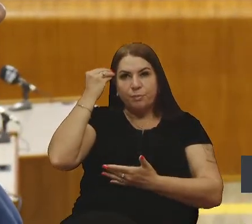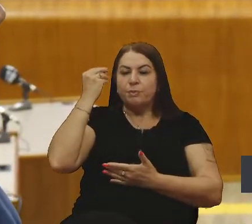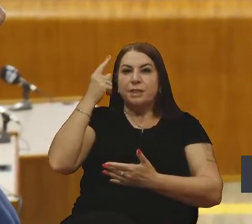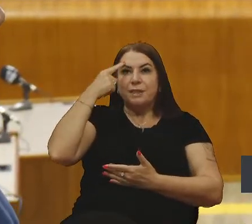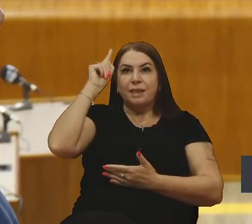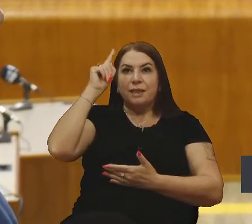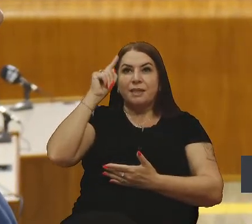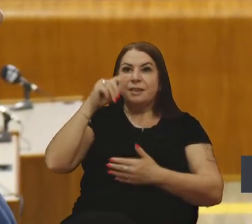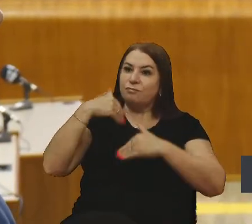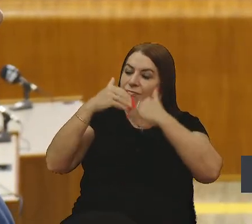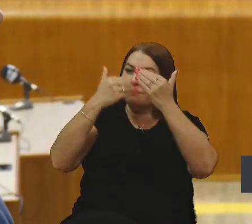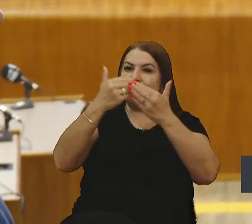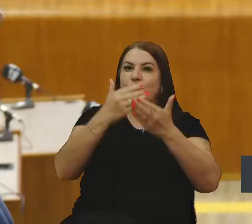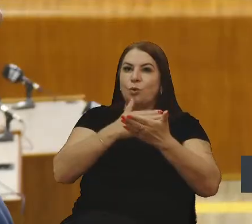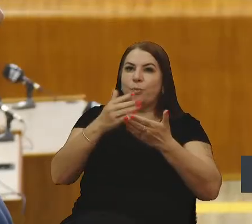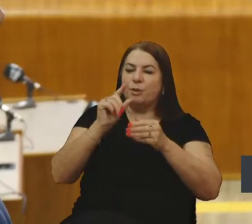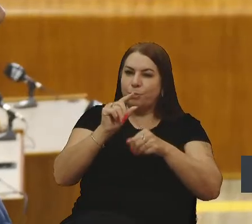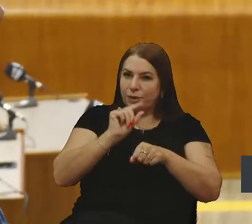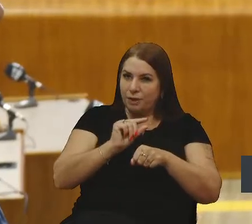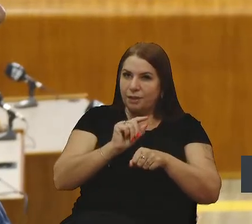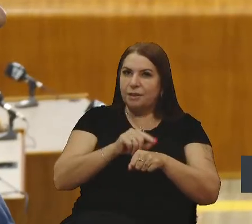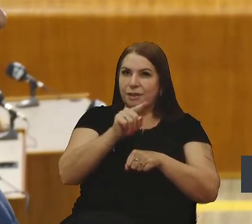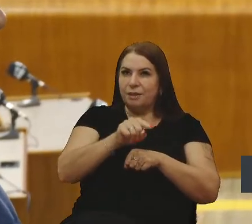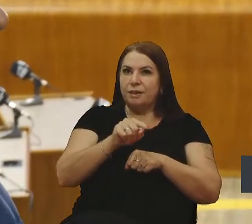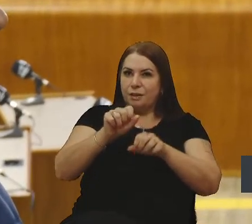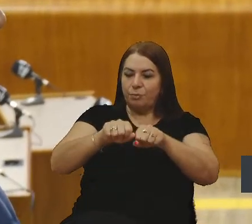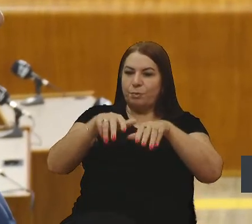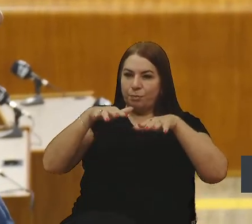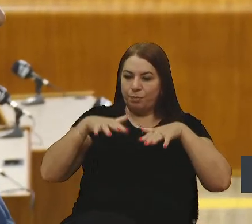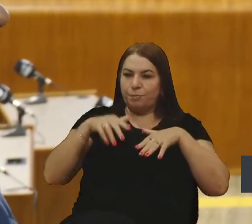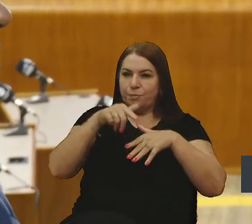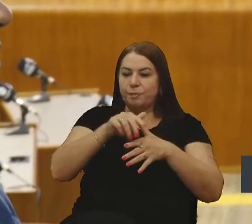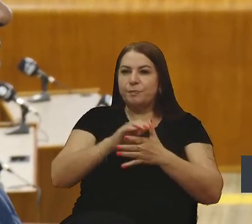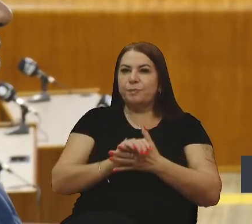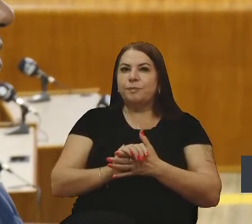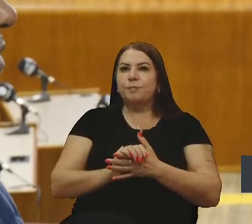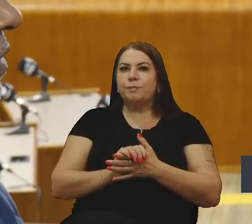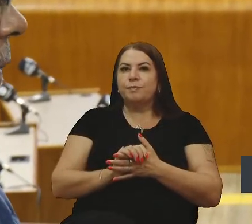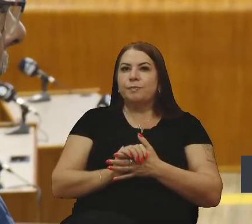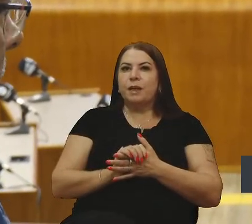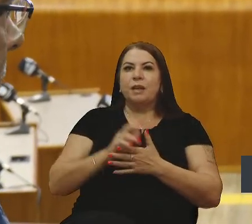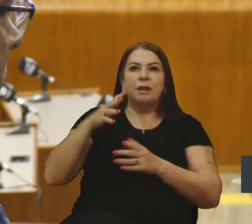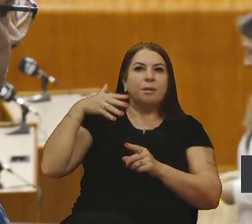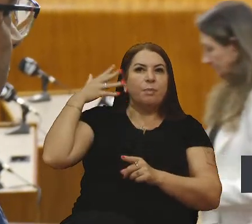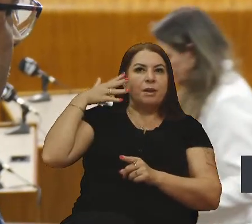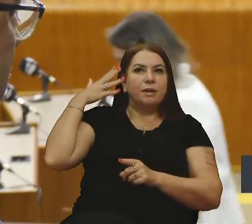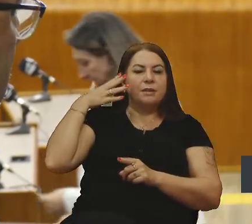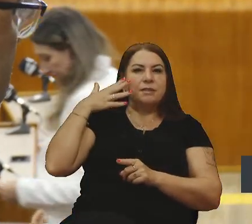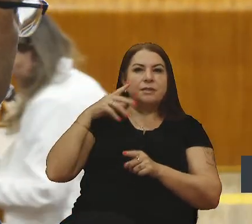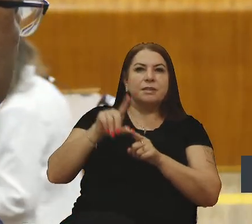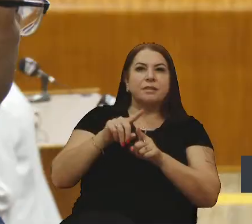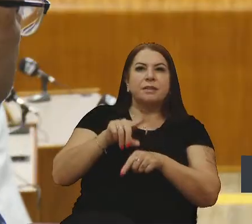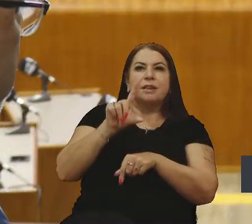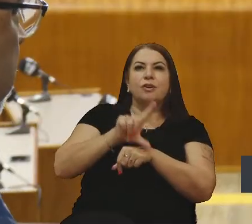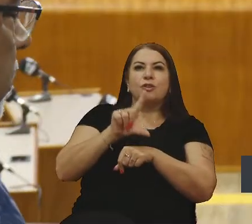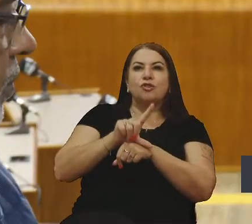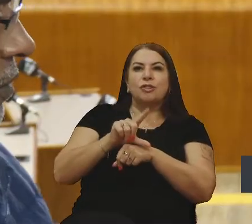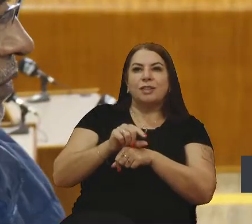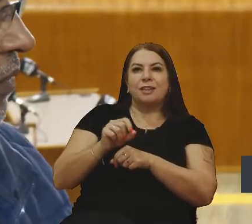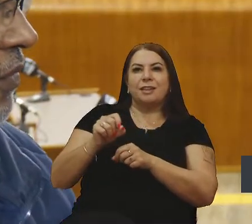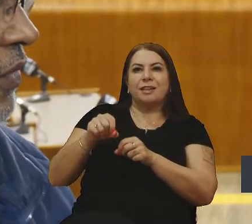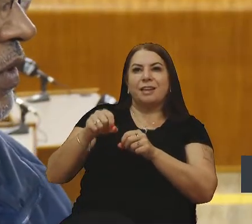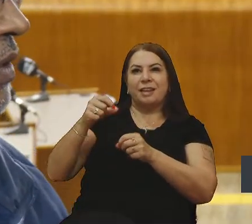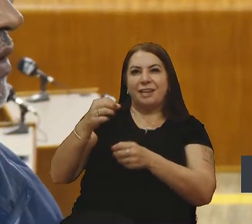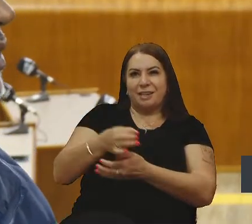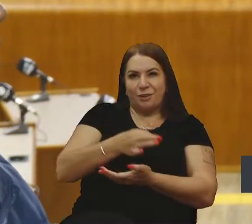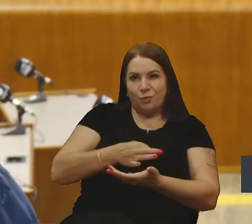de crescimento. Começa daqui a pouquinho aqui no plenário deputado Nadir Rossetti a palestra De Lojinha de Grãos, a rede de franquias